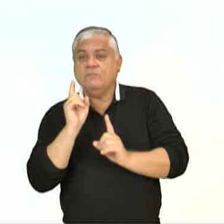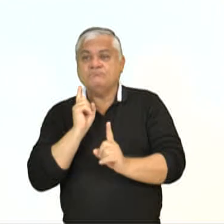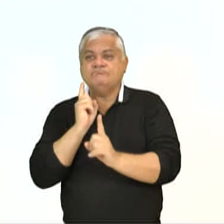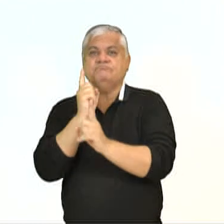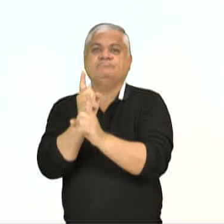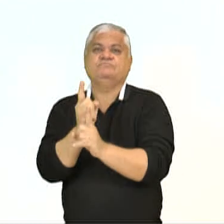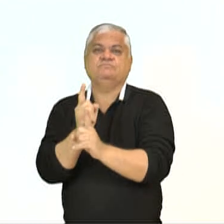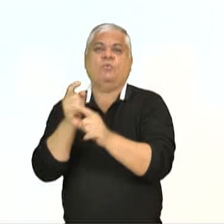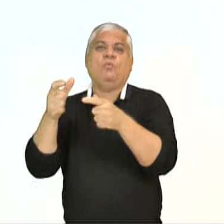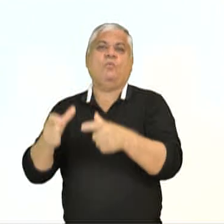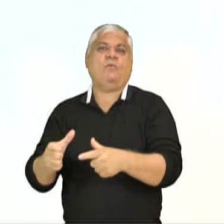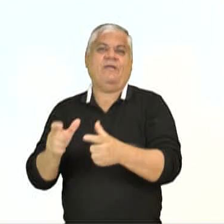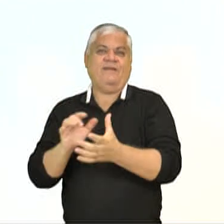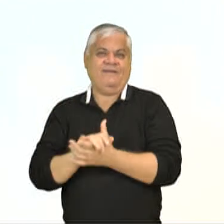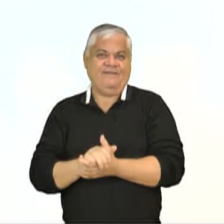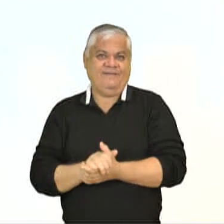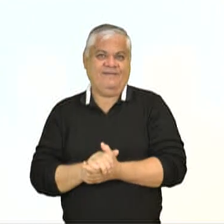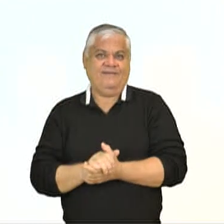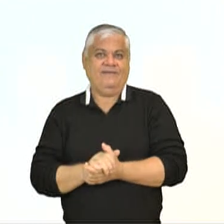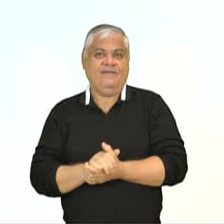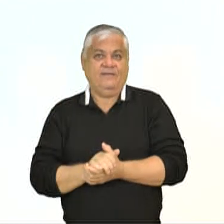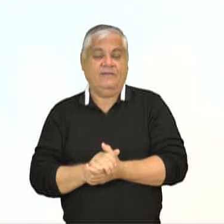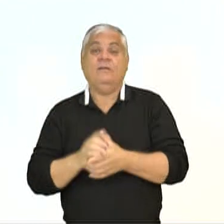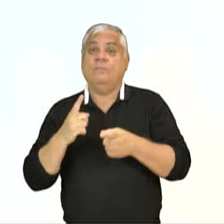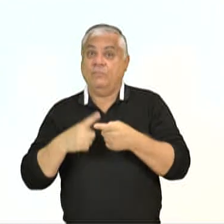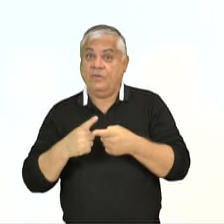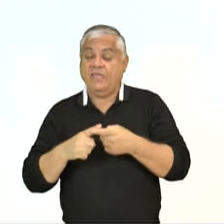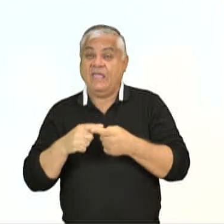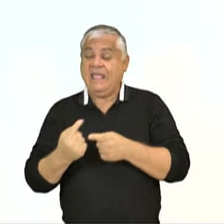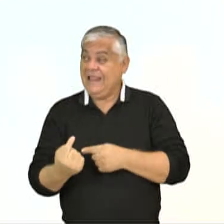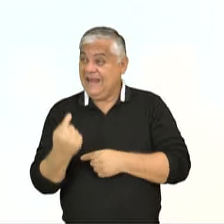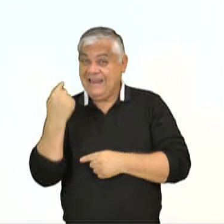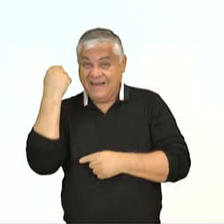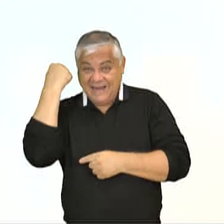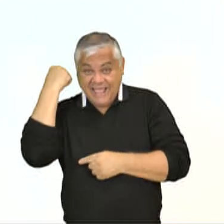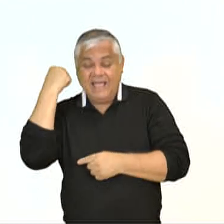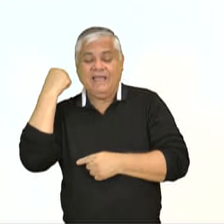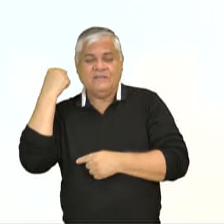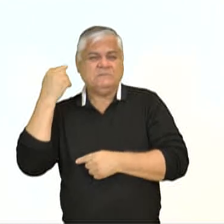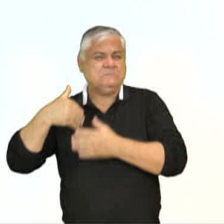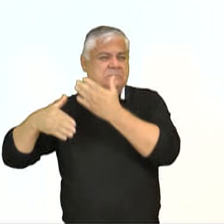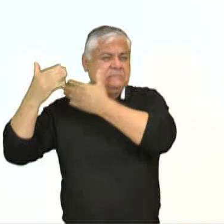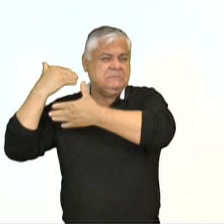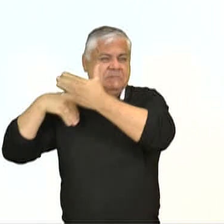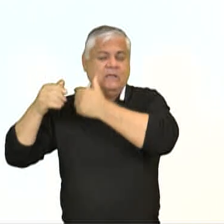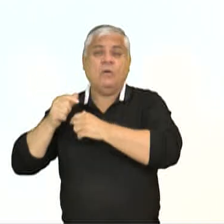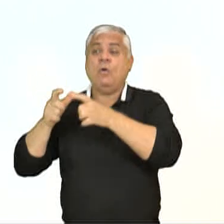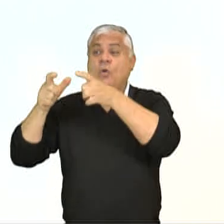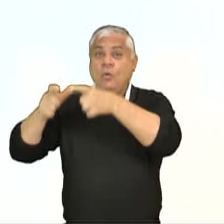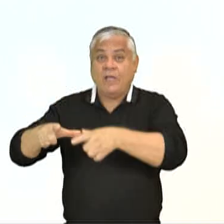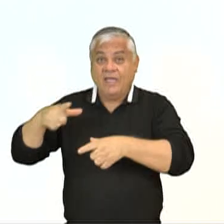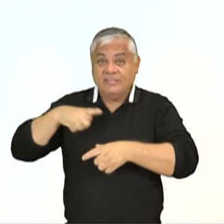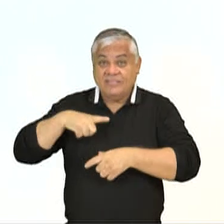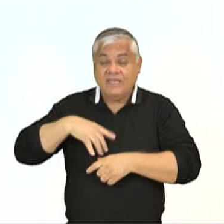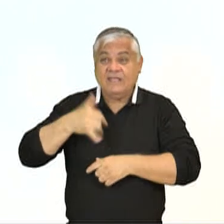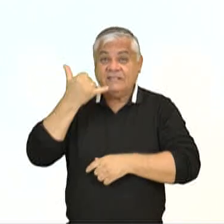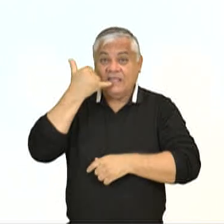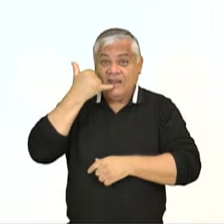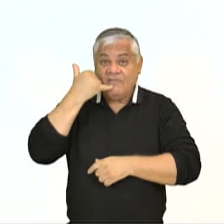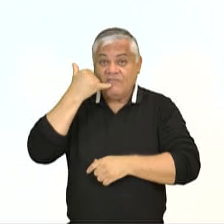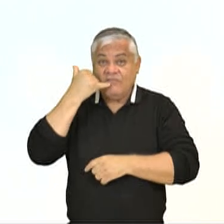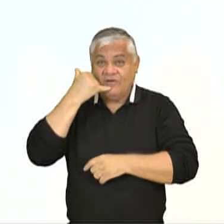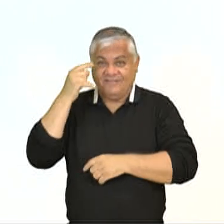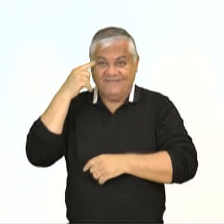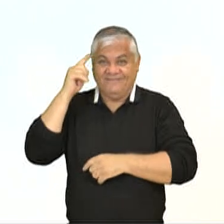chegassem aos seus destinos. Isso quando, lá onde elas estivessem, existisse um telefone fixo